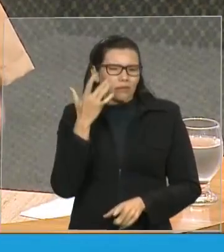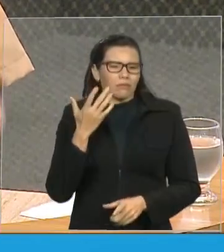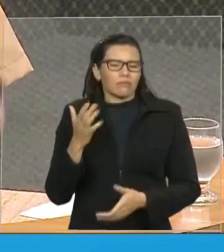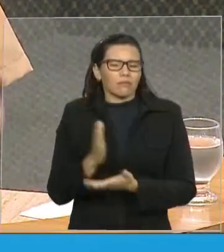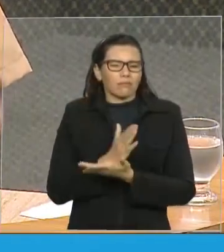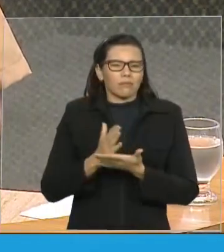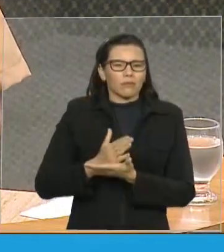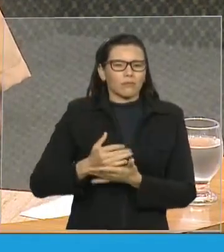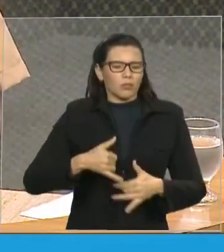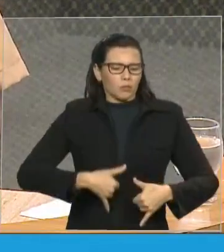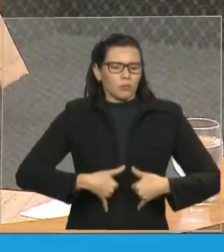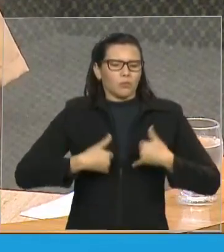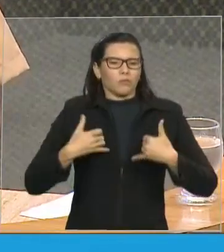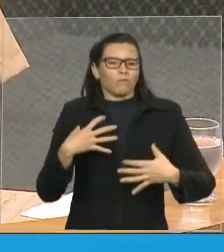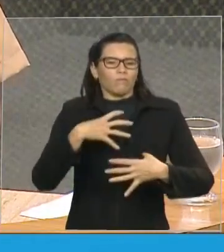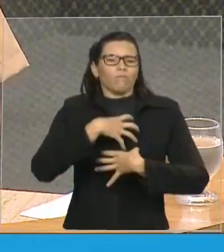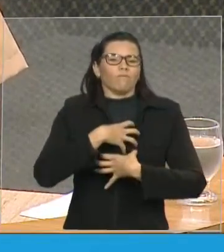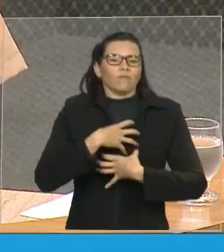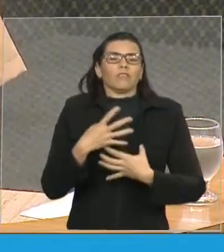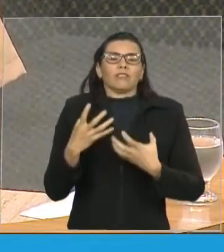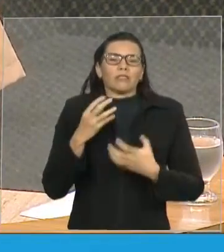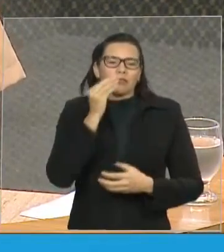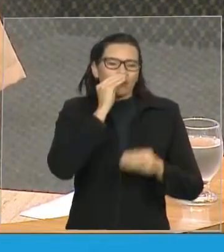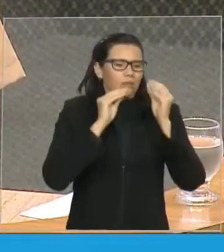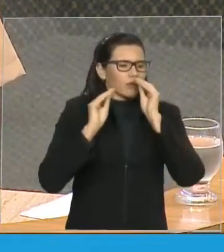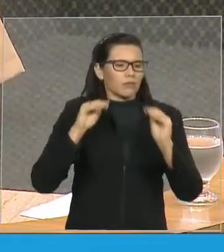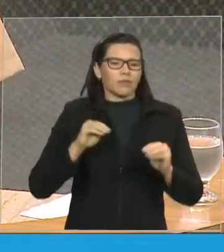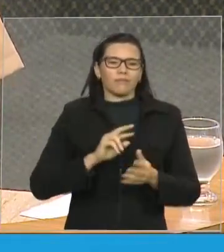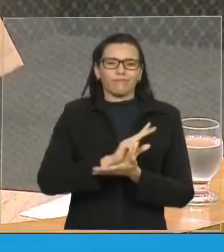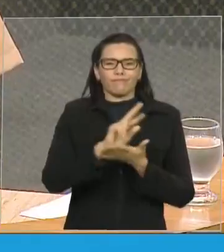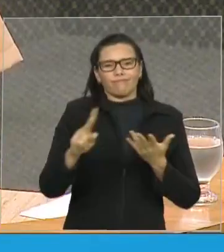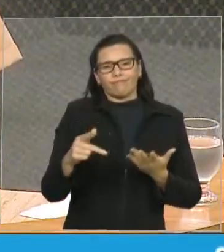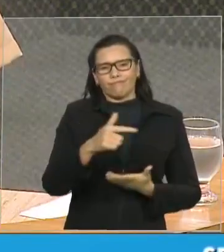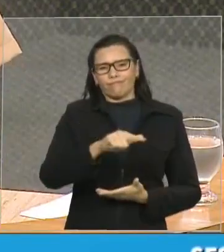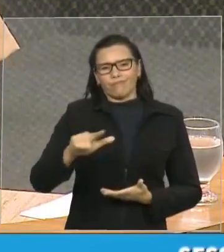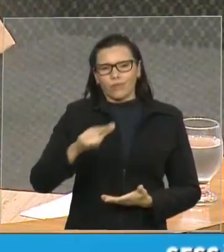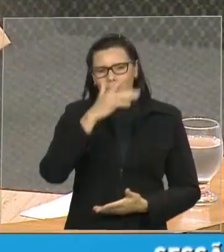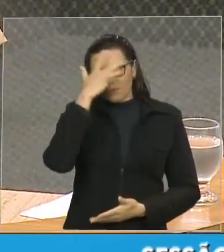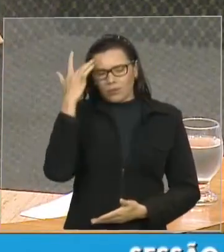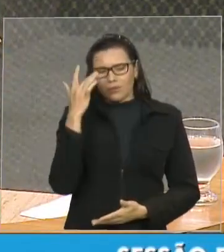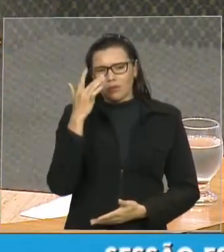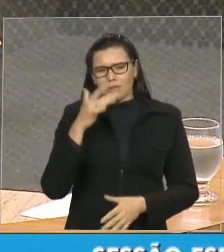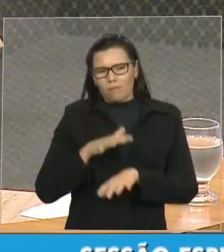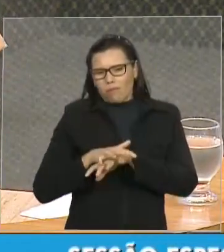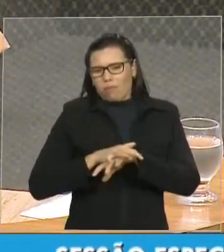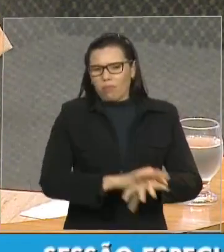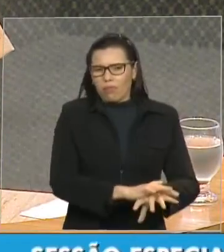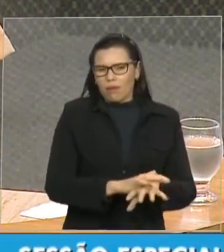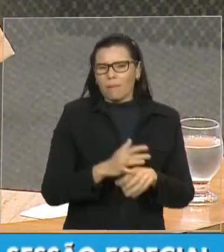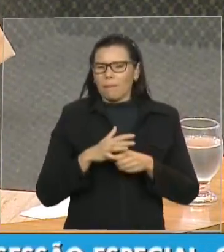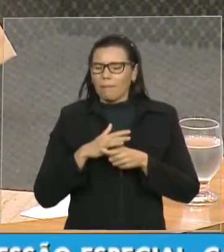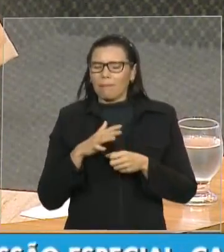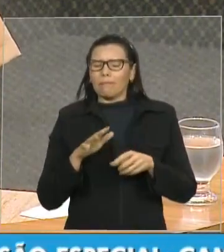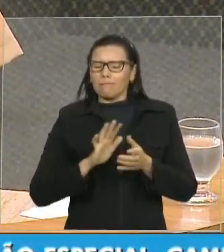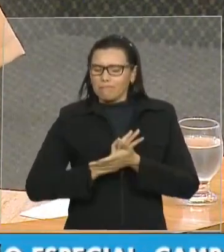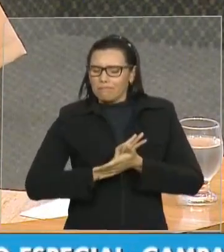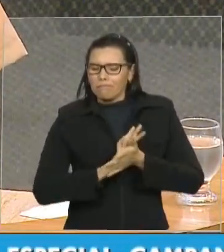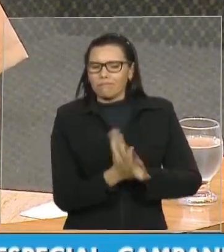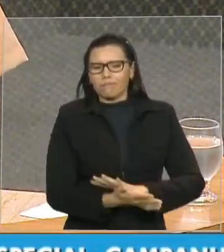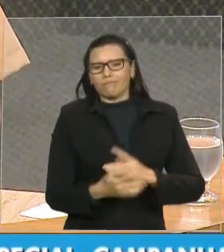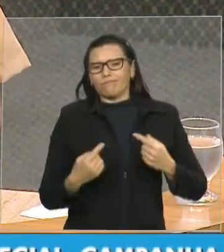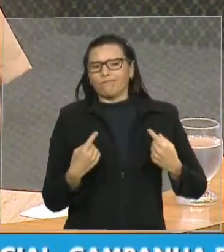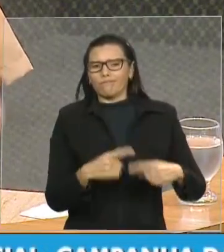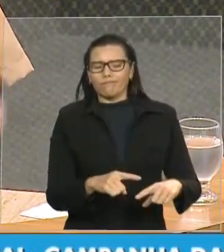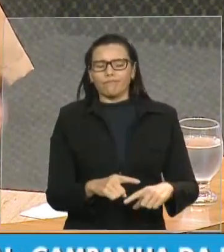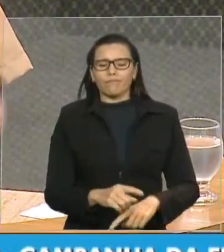e do desprezo das pessoas. E se nós formos buscar causas mais profundas, diz o concílio,